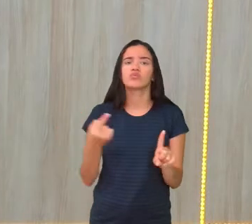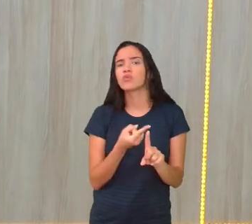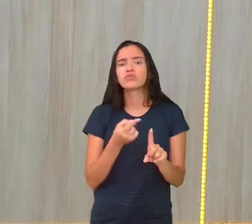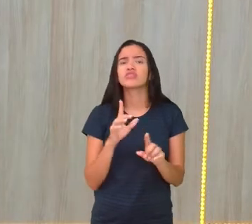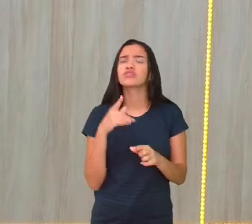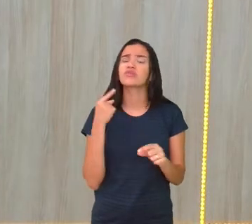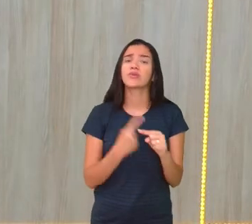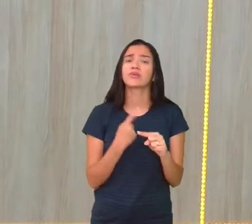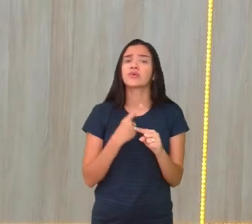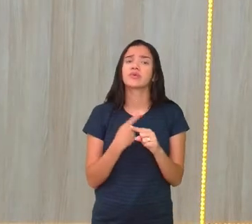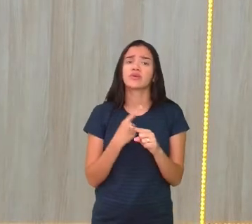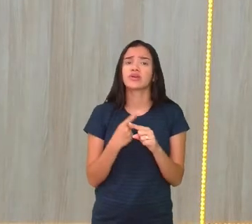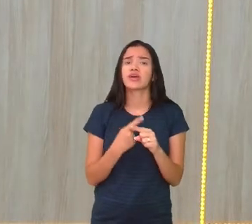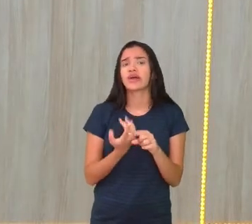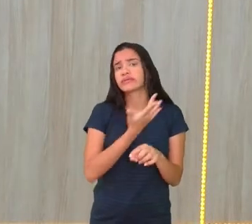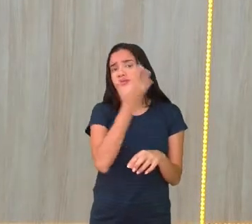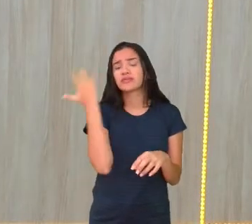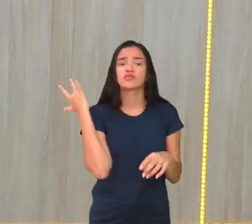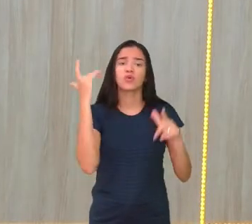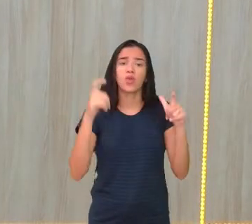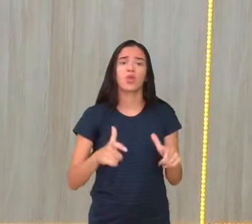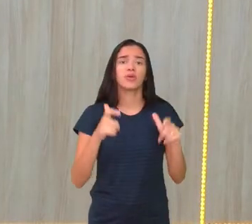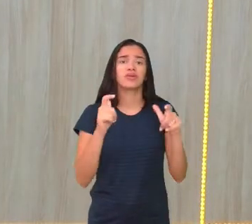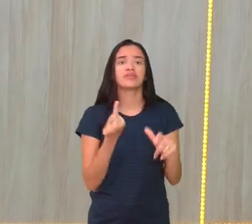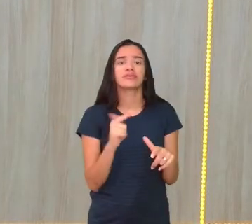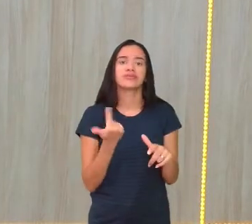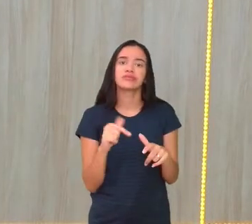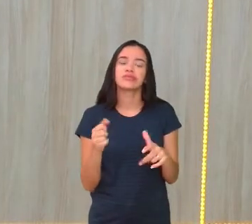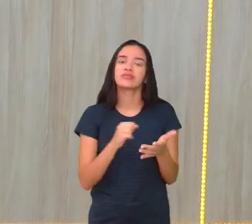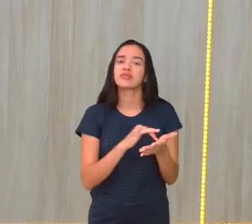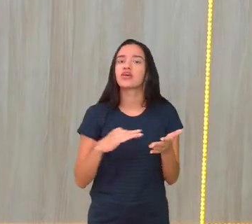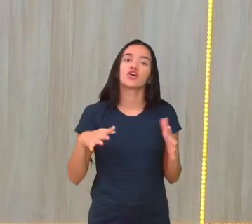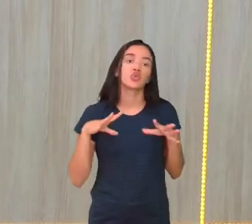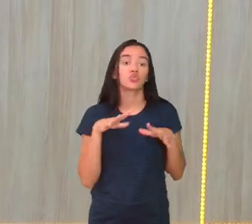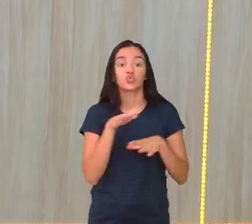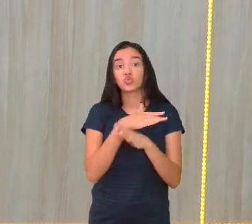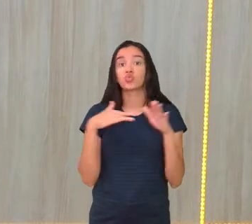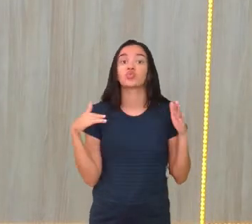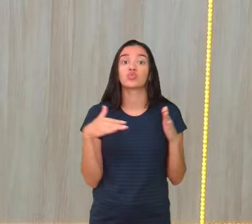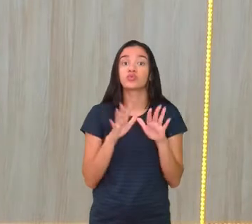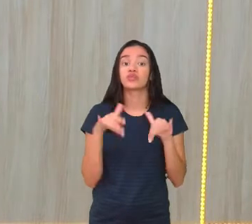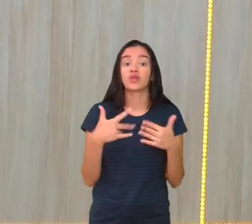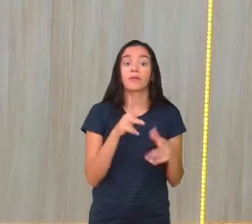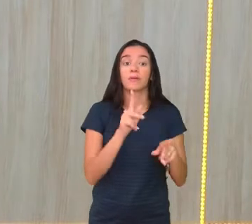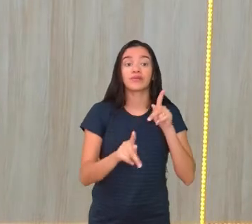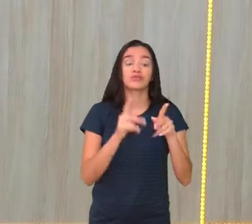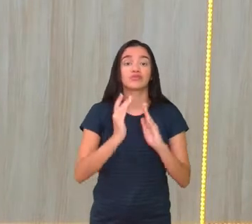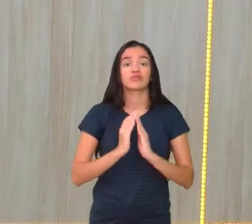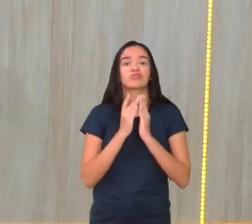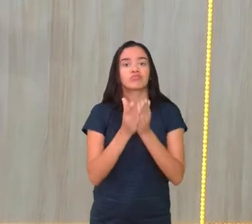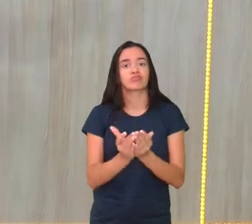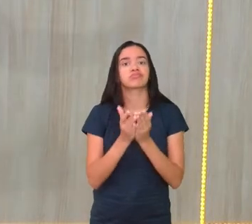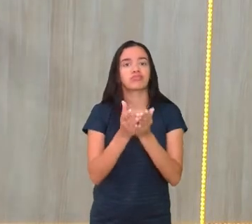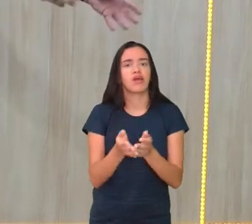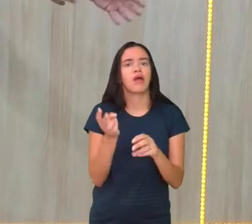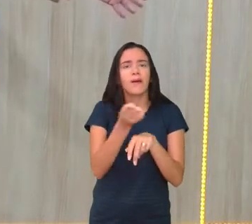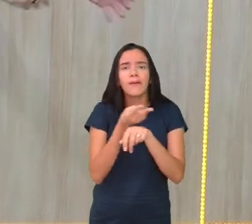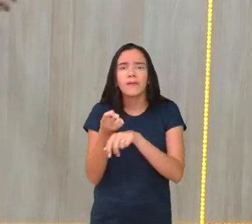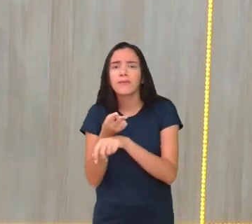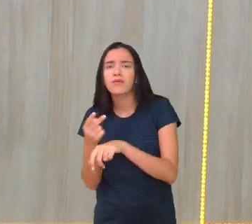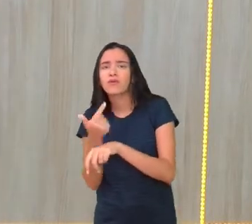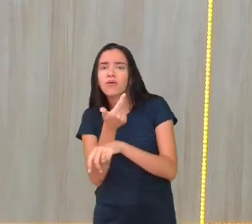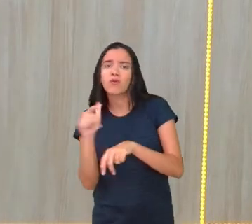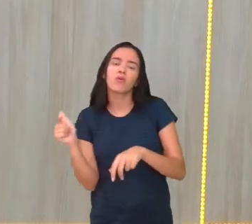secundário, porque muita gente em um local não tinha atividade para ocupar todo mundo. Então, bota o pessoal nos barcos e manda o pessoal procurar outras